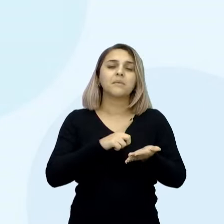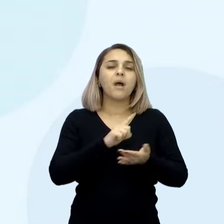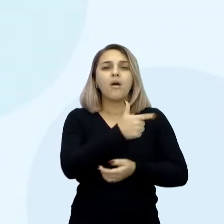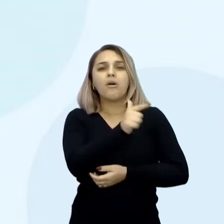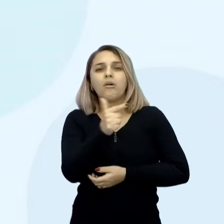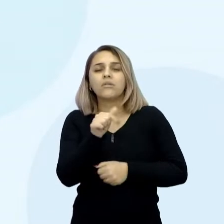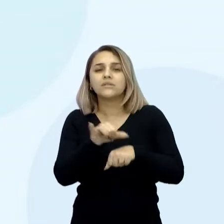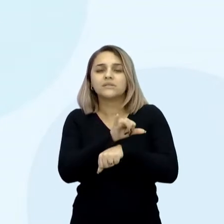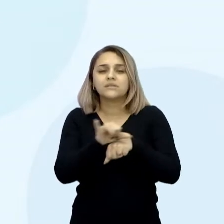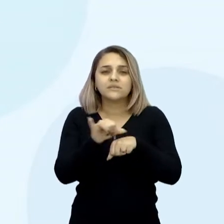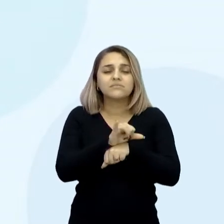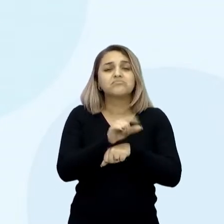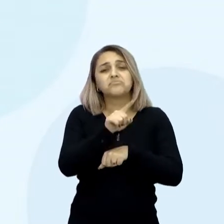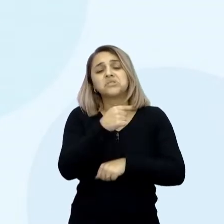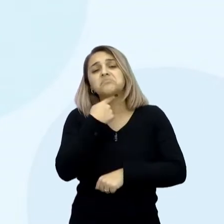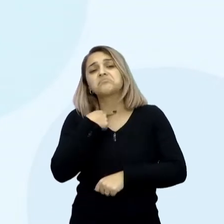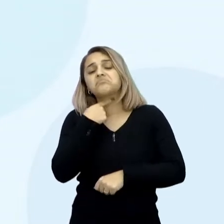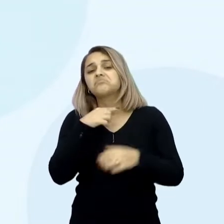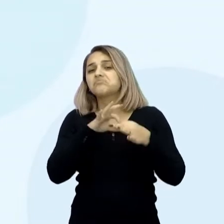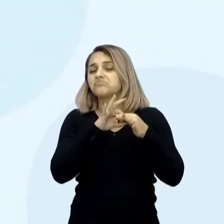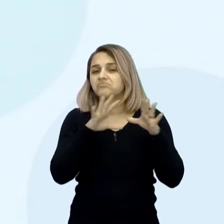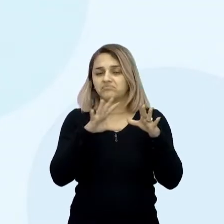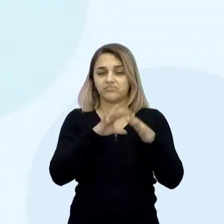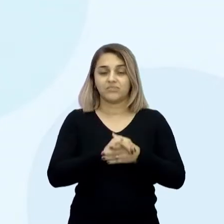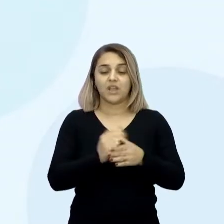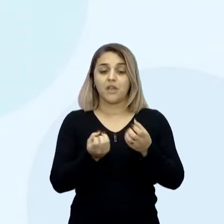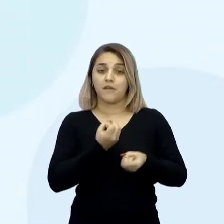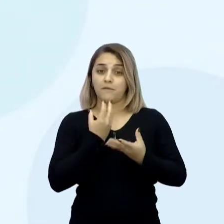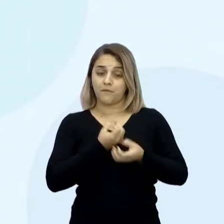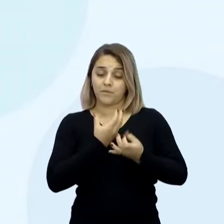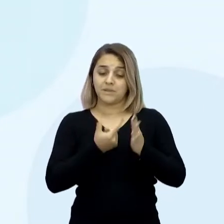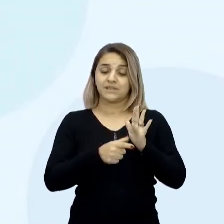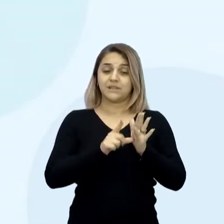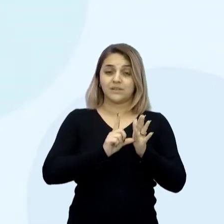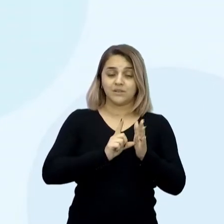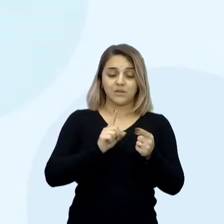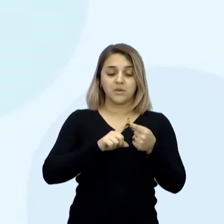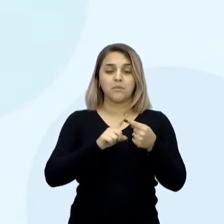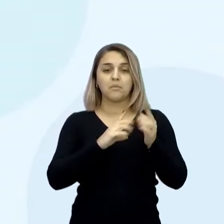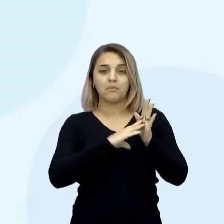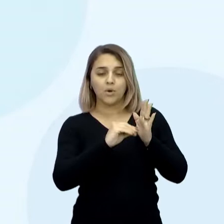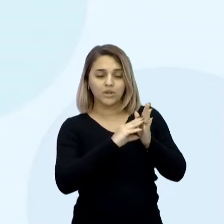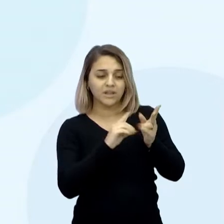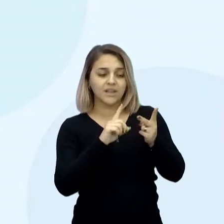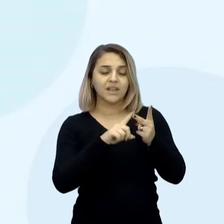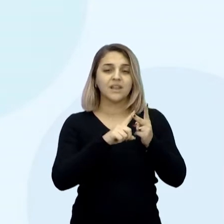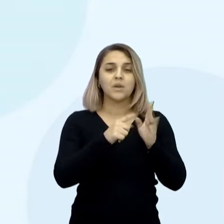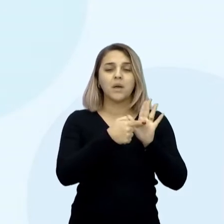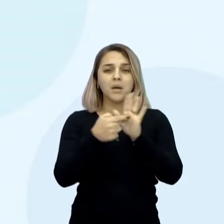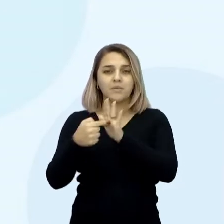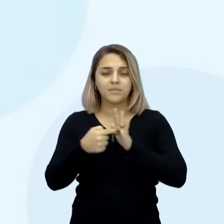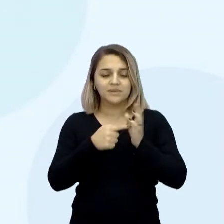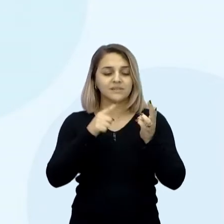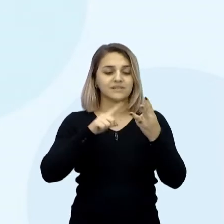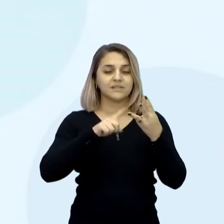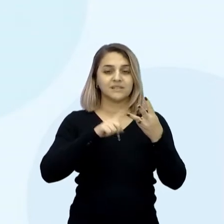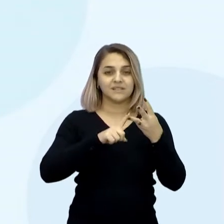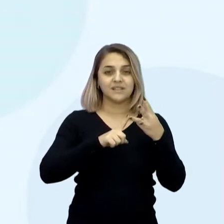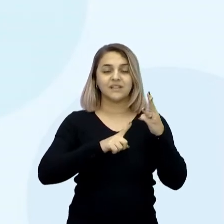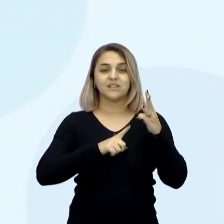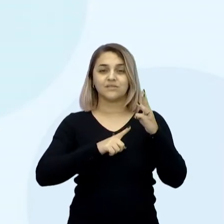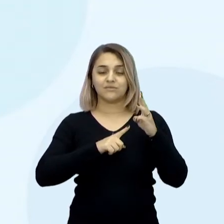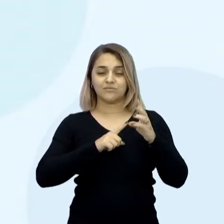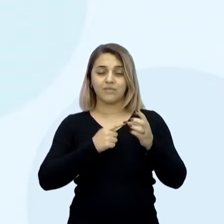desejarem. Informações preliminares sobre o vídeo. Formato, apresentação ou animação. Elementos formais, cenário,